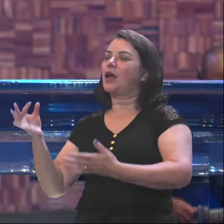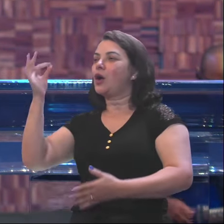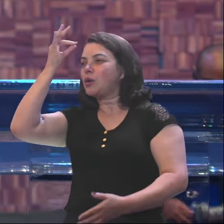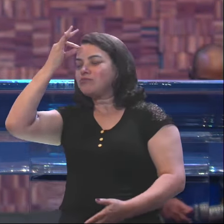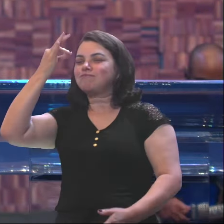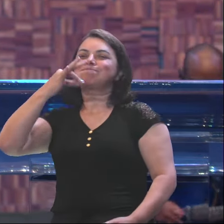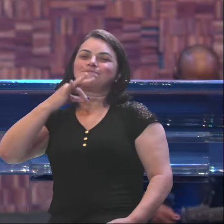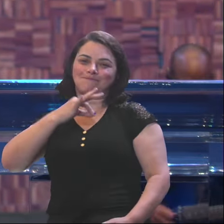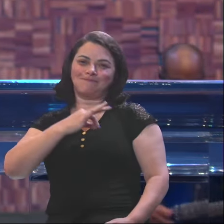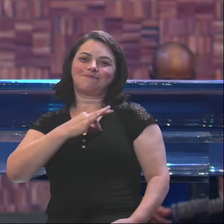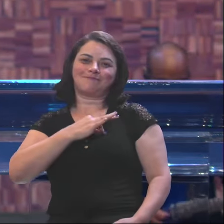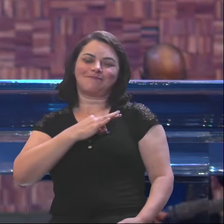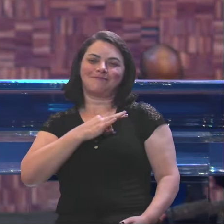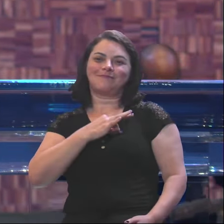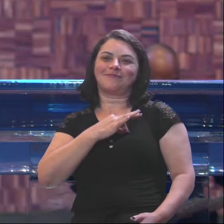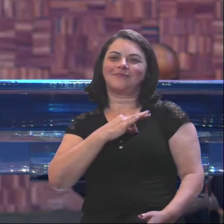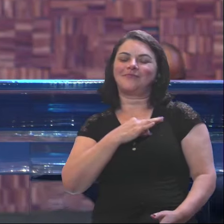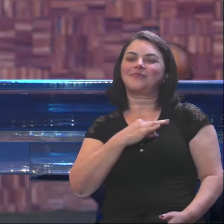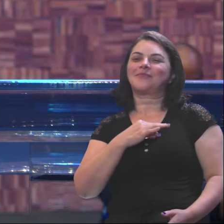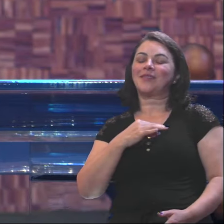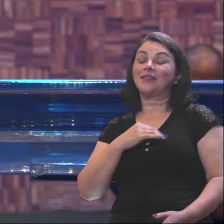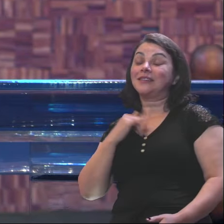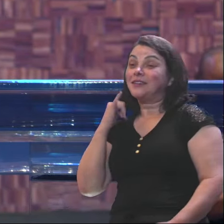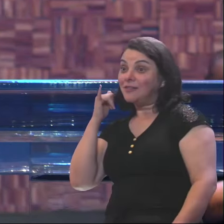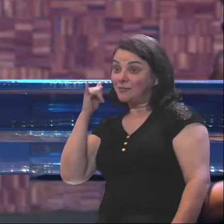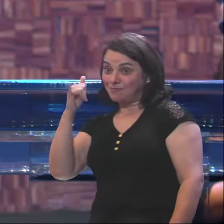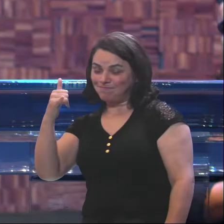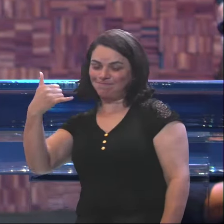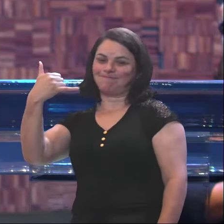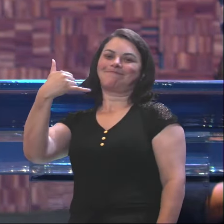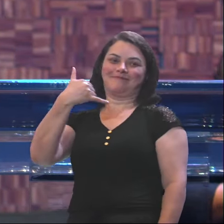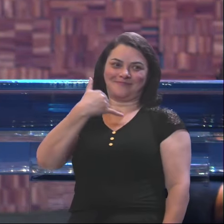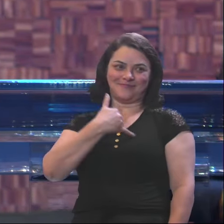Espírito. Se o Senhor falou contigo, sai agora, vem para cá.